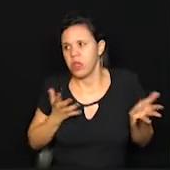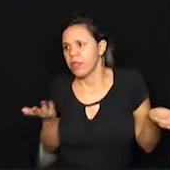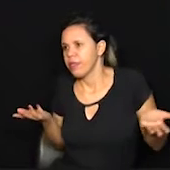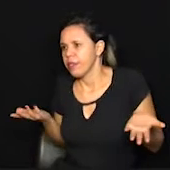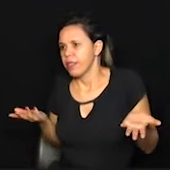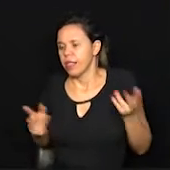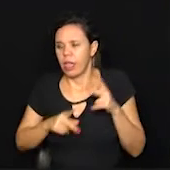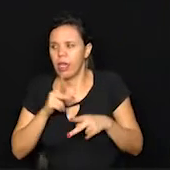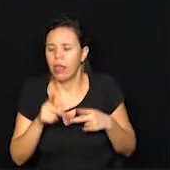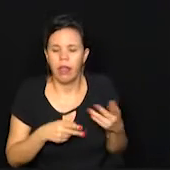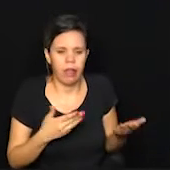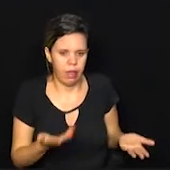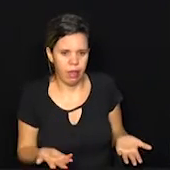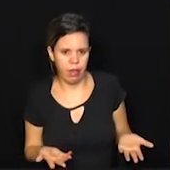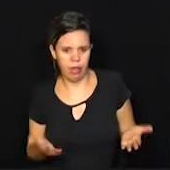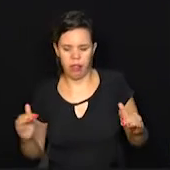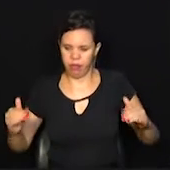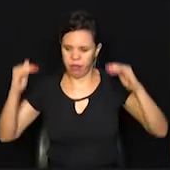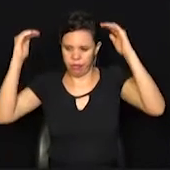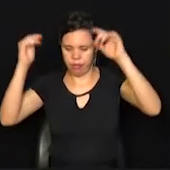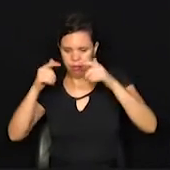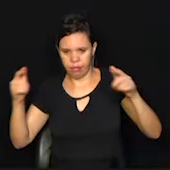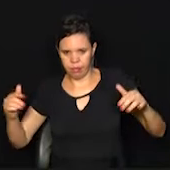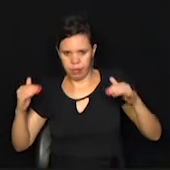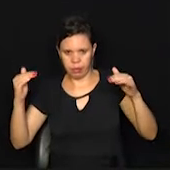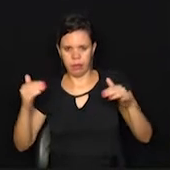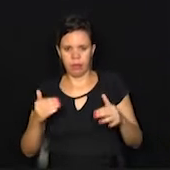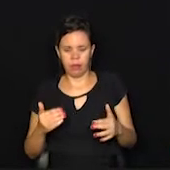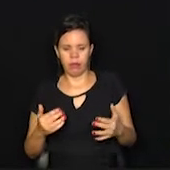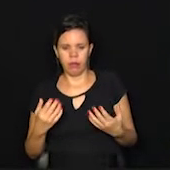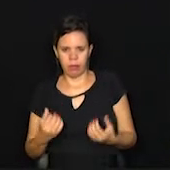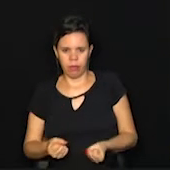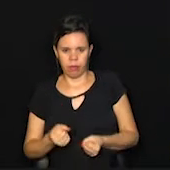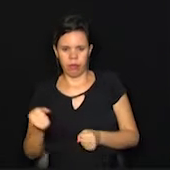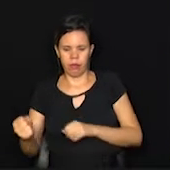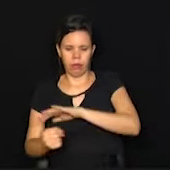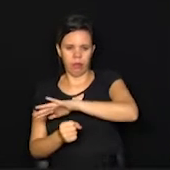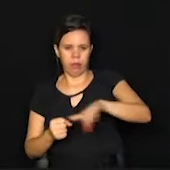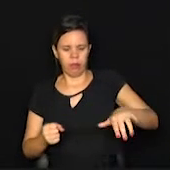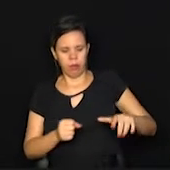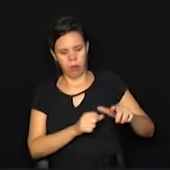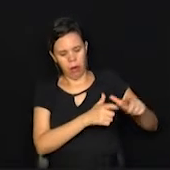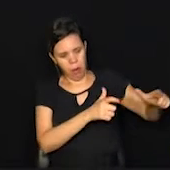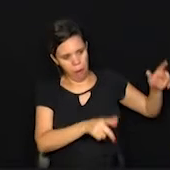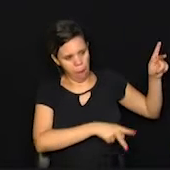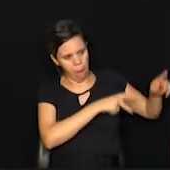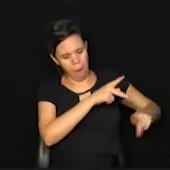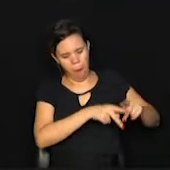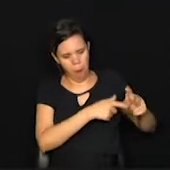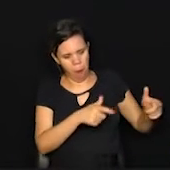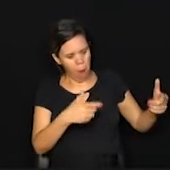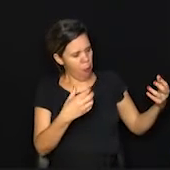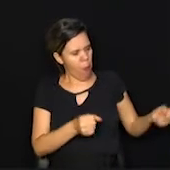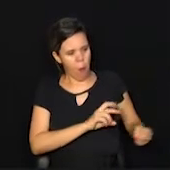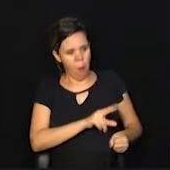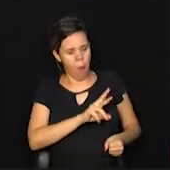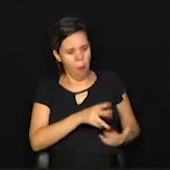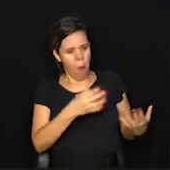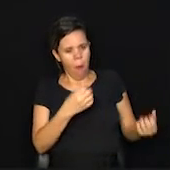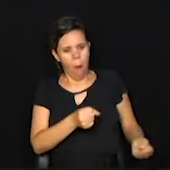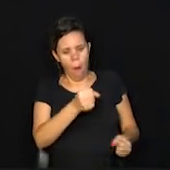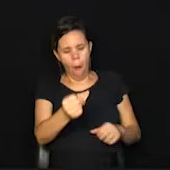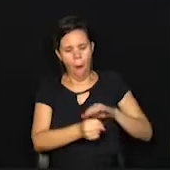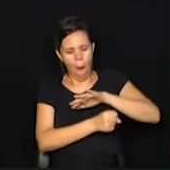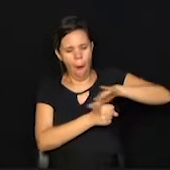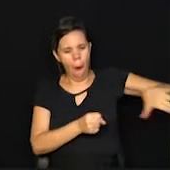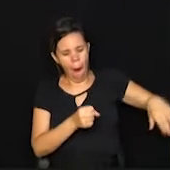esses setores eram majoritariamente por do golpe a massa do povo não era a massa do Povo ele sabe um dia eu estaria